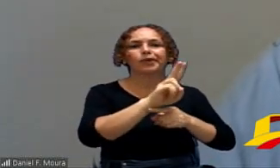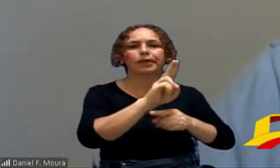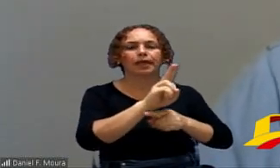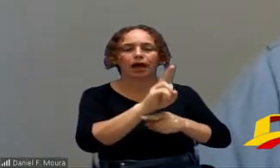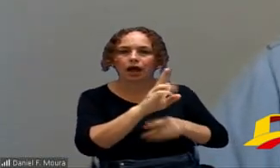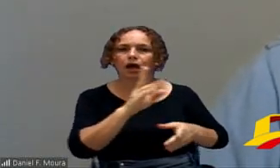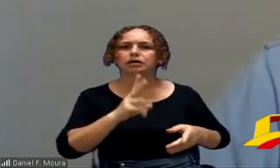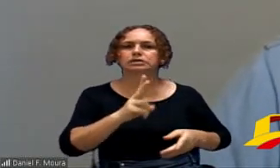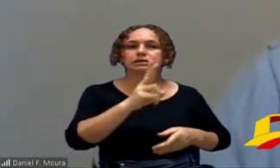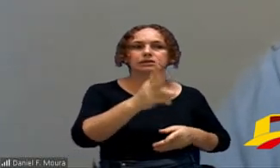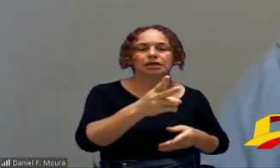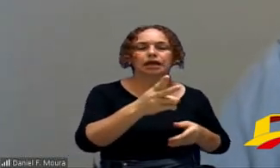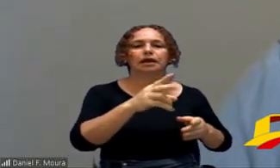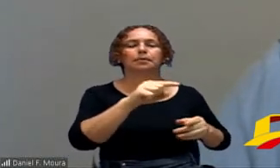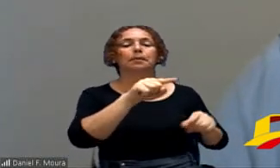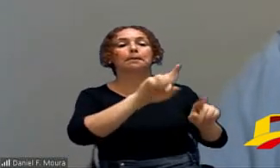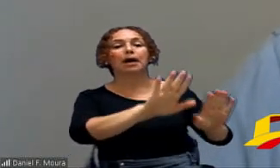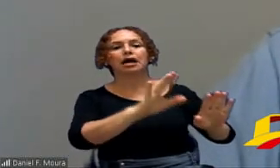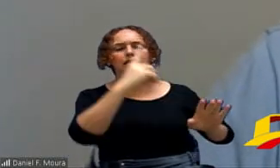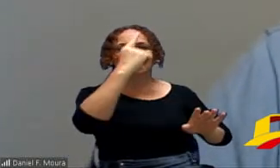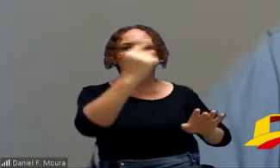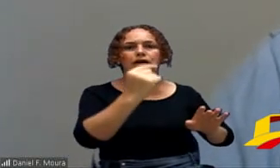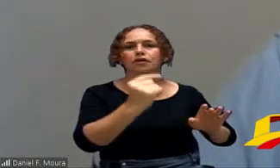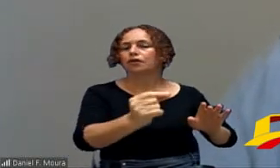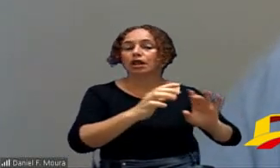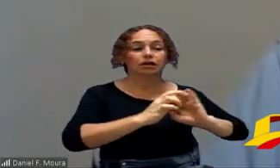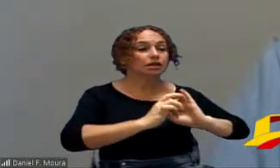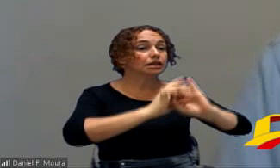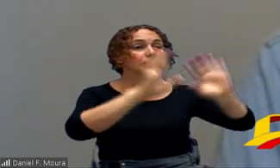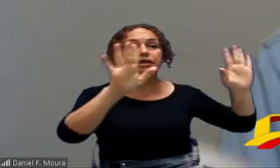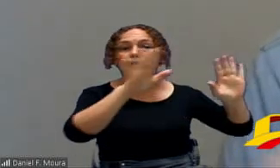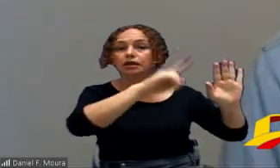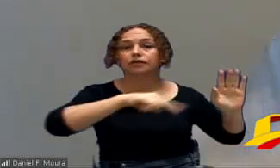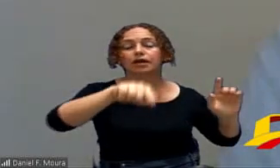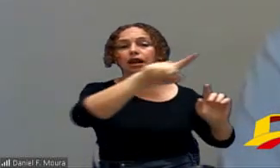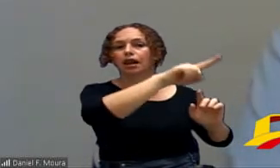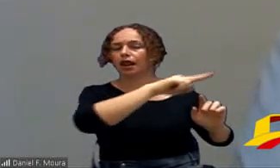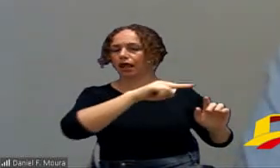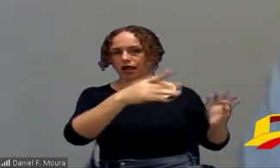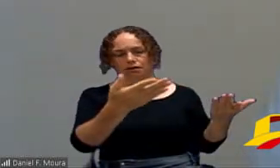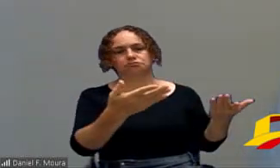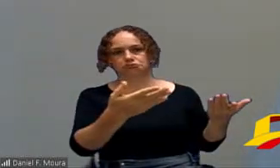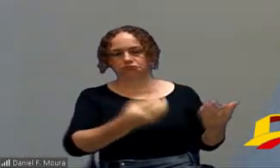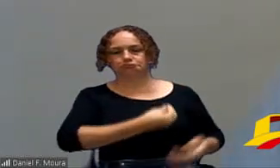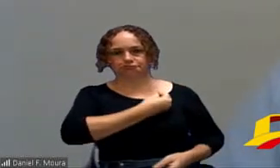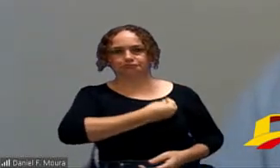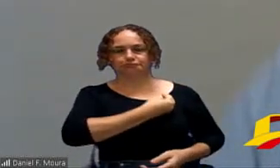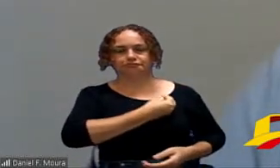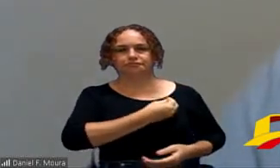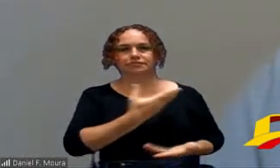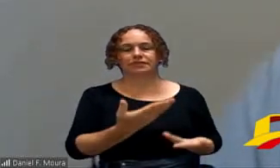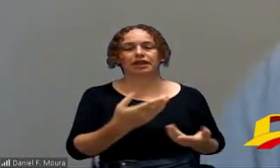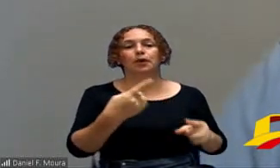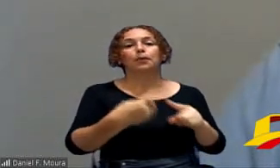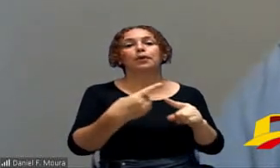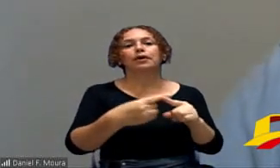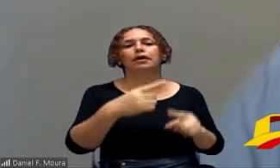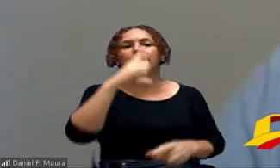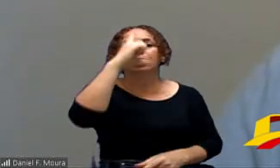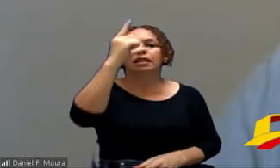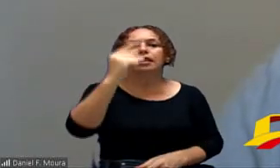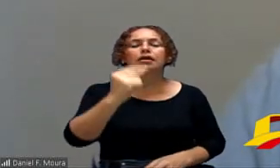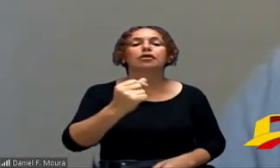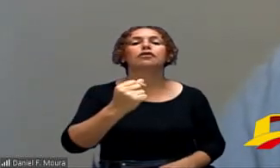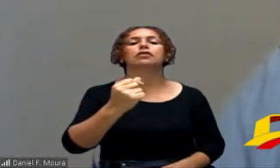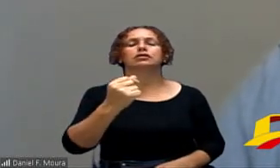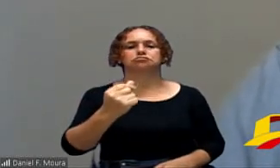alimentar, autonomia de comportamento, autonomia de socialização, que machos, erroneamente, porque a maioria das pessoas falam, machos vivem de uma